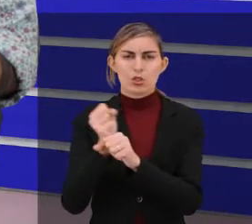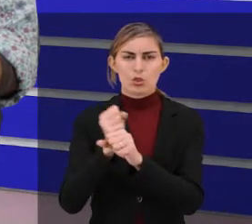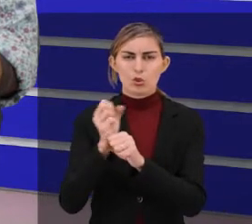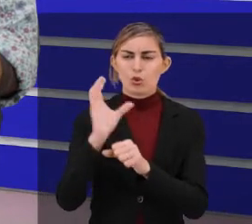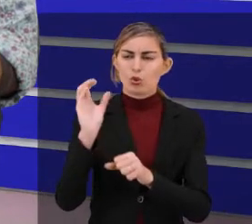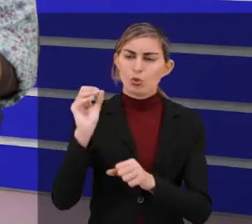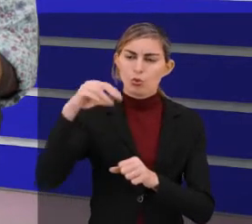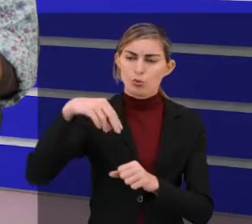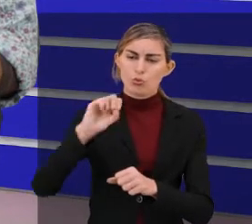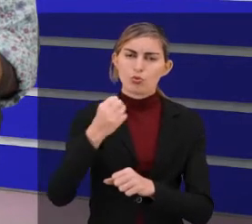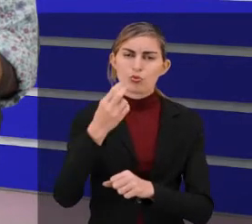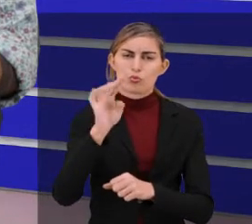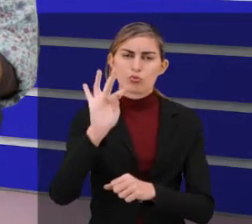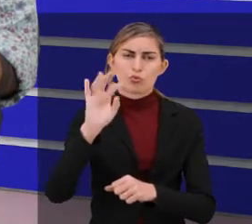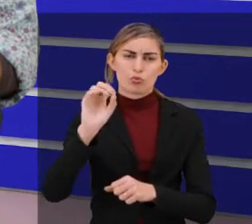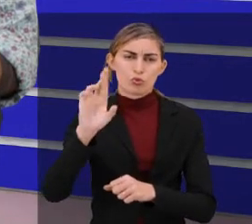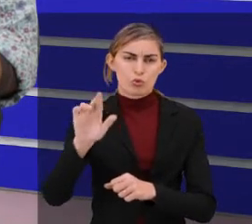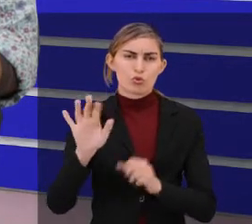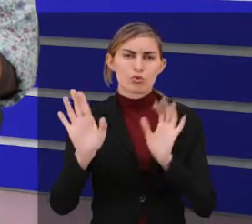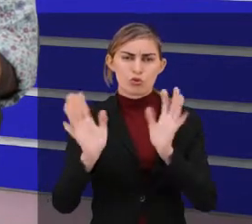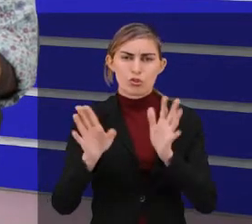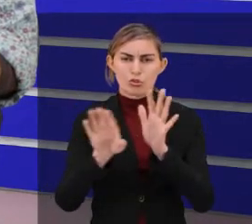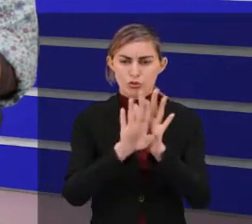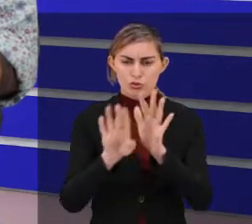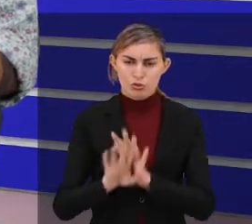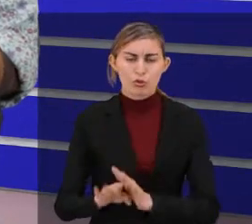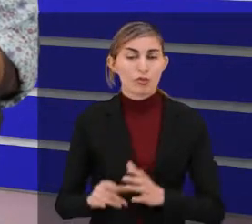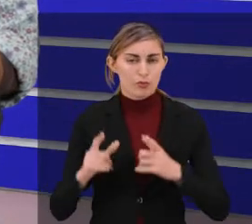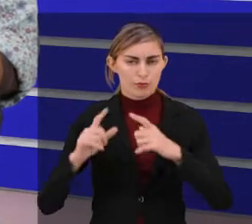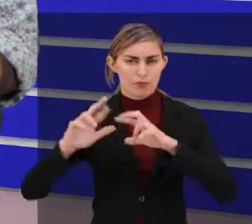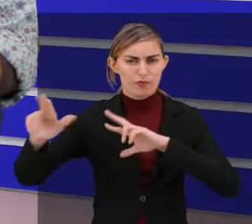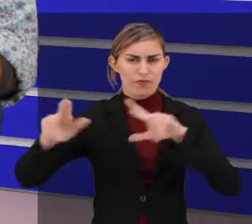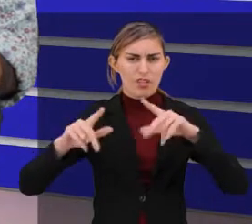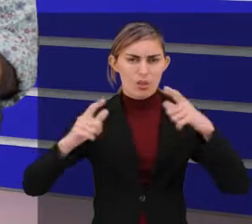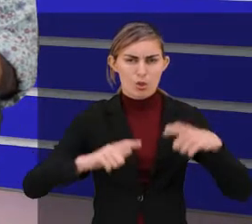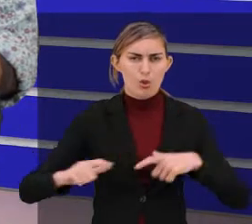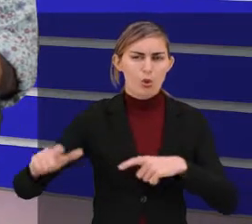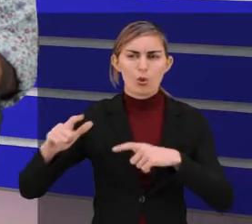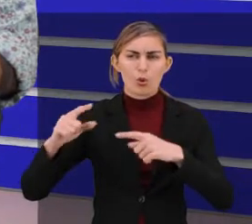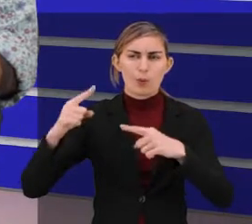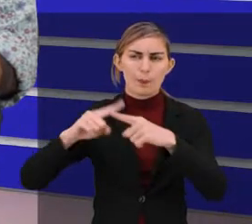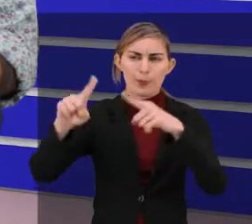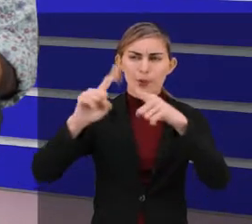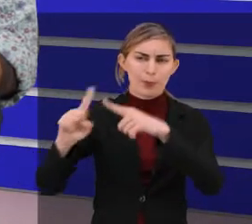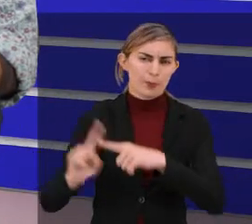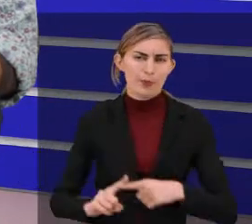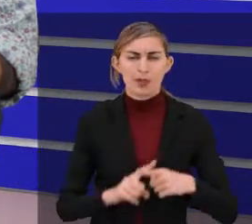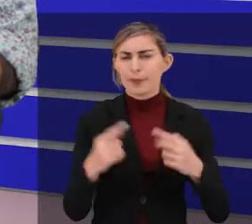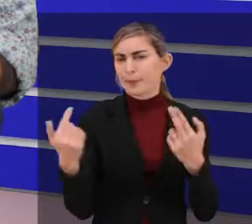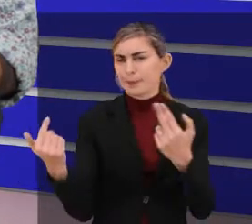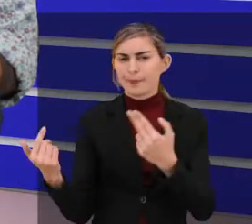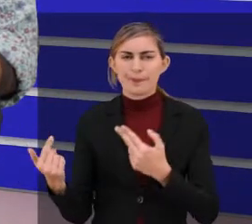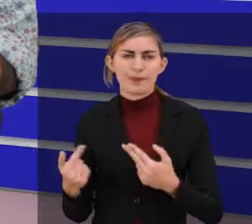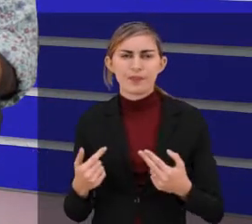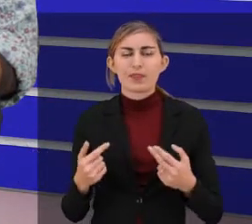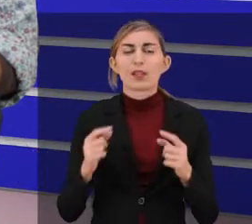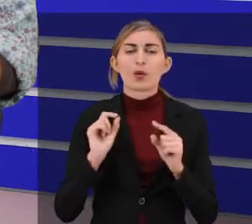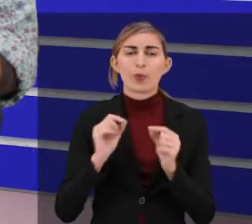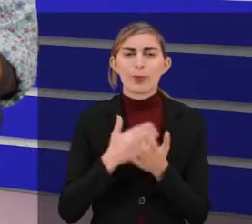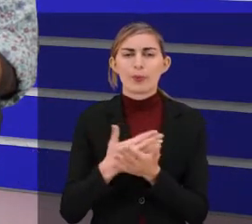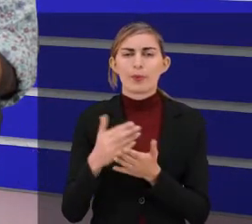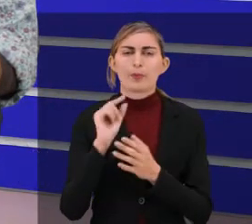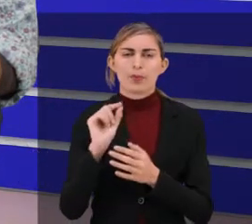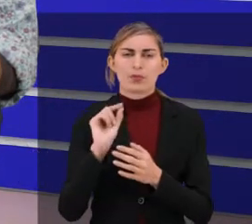como consultora, já cheguei em várias organizações que o conflito principal ele permeava